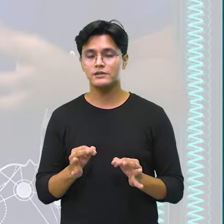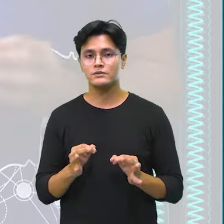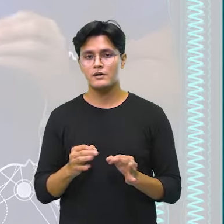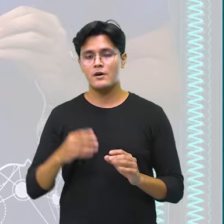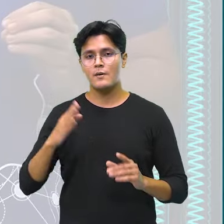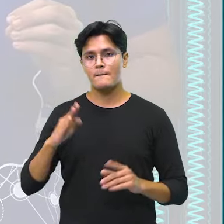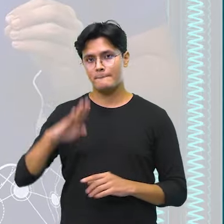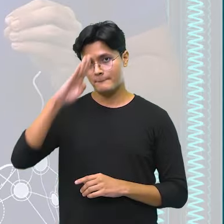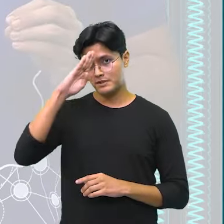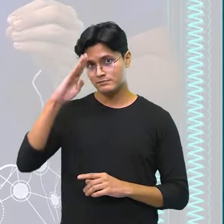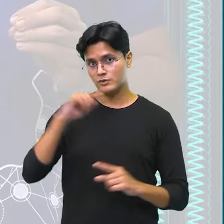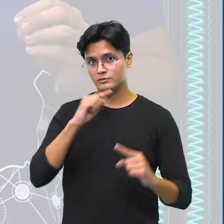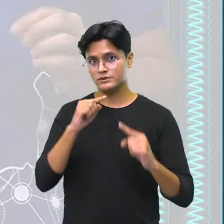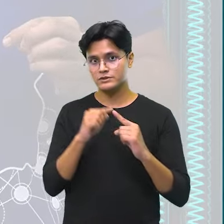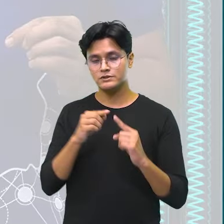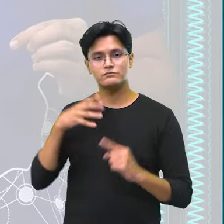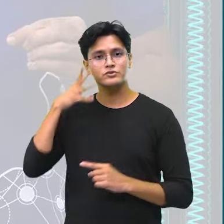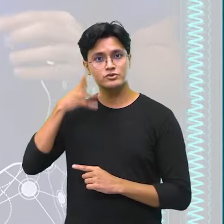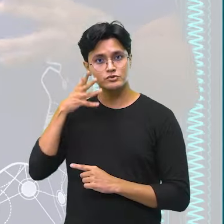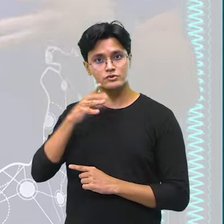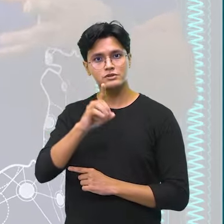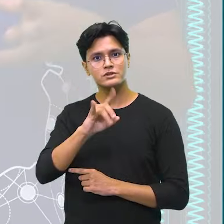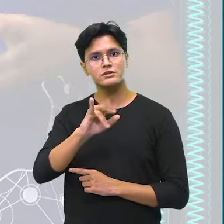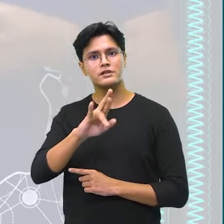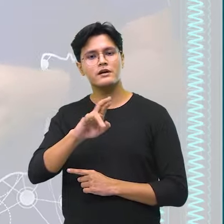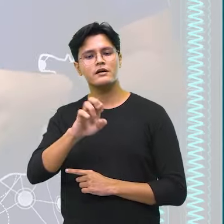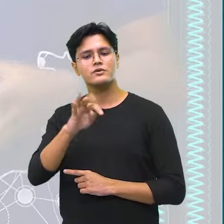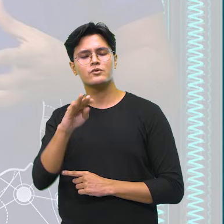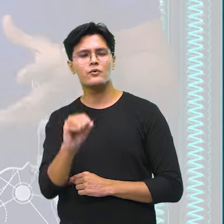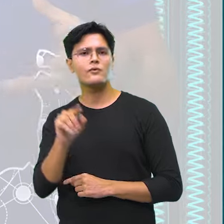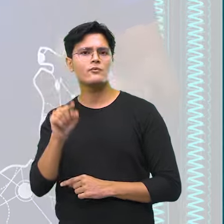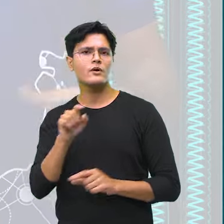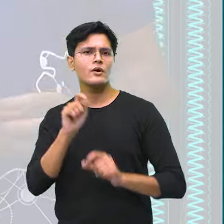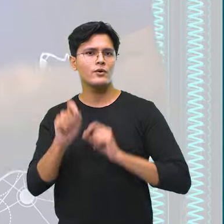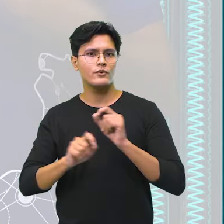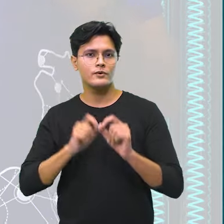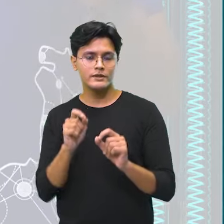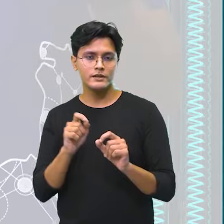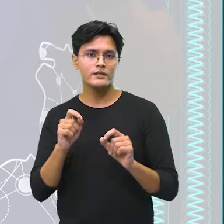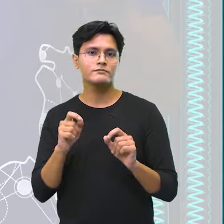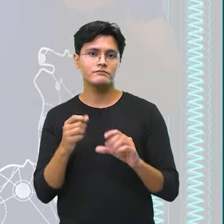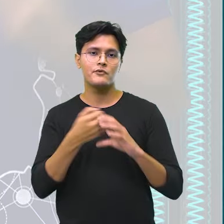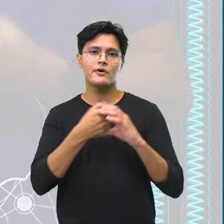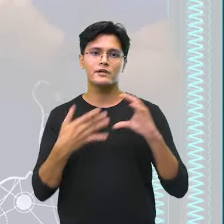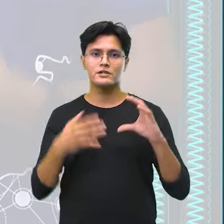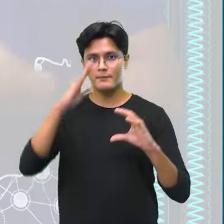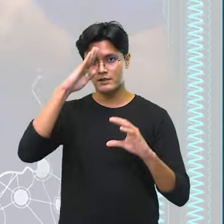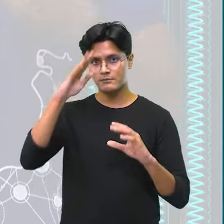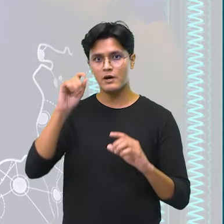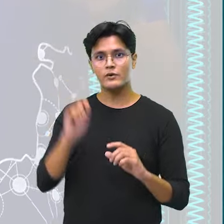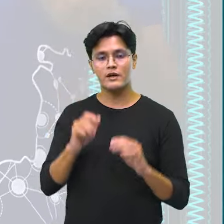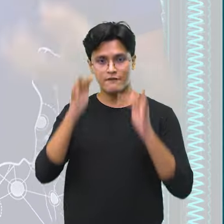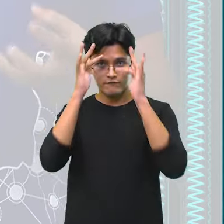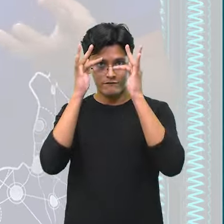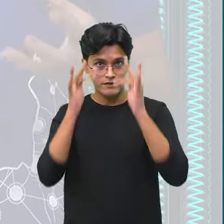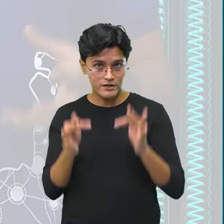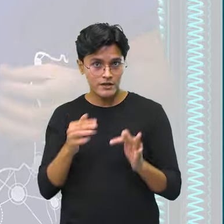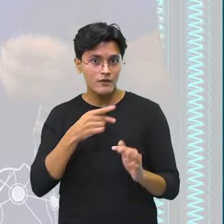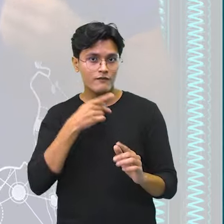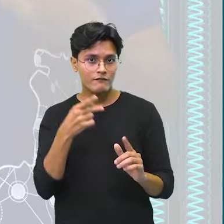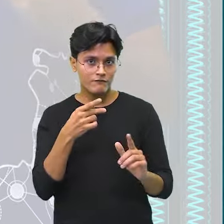direto é ele ser autêntico, é ele ser fiel à fala do personagem, o que realmente